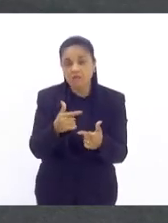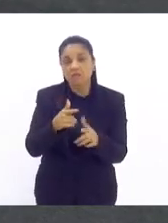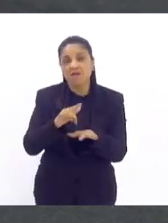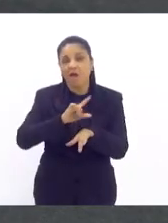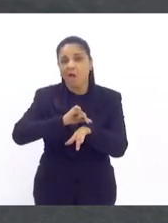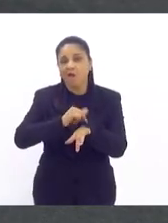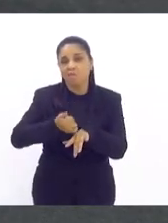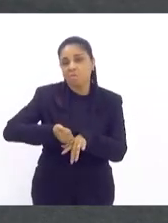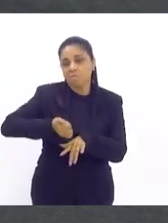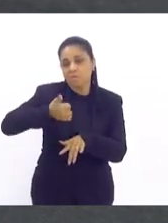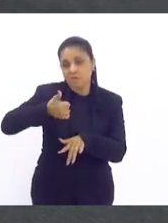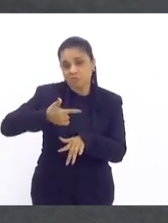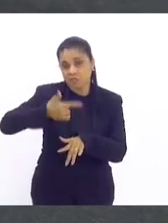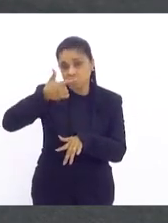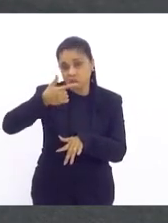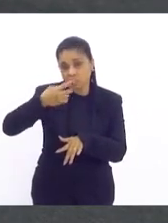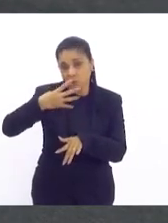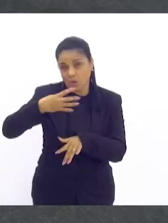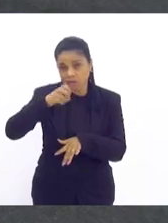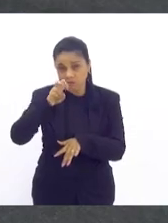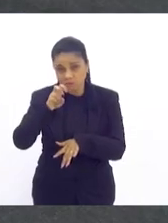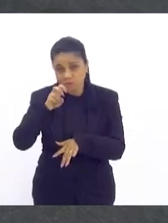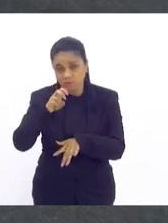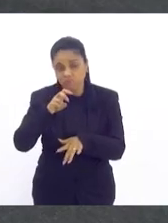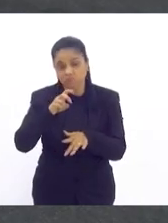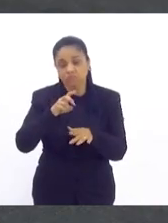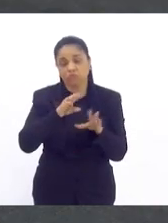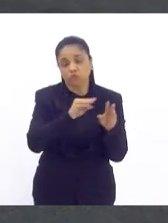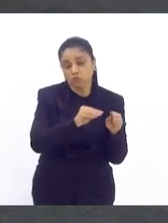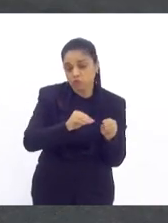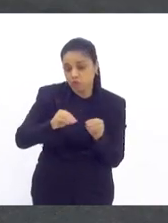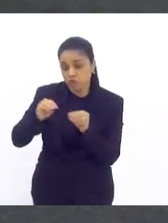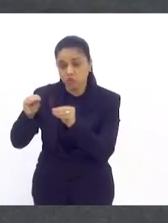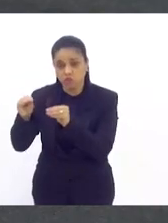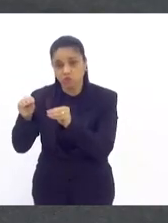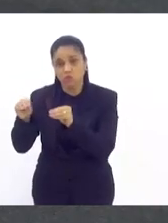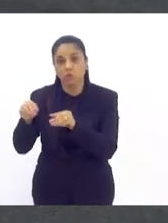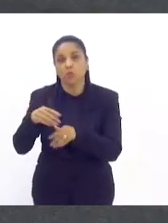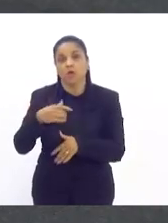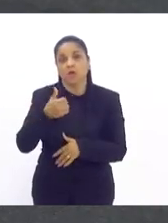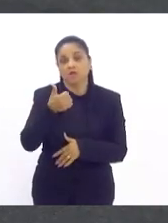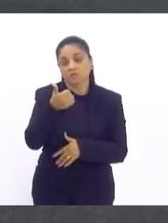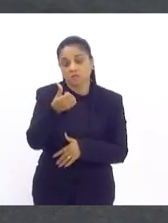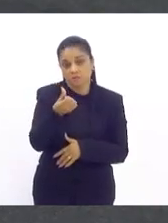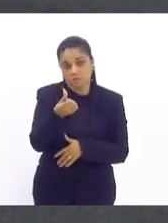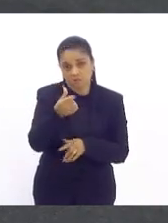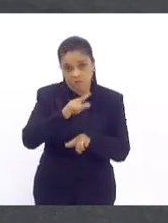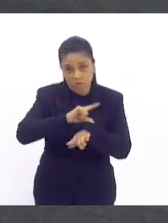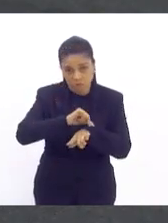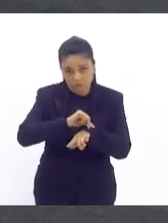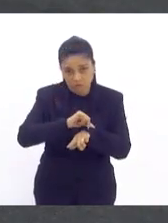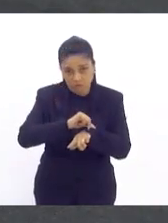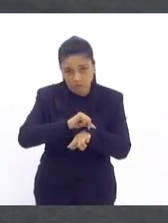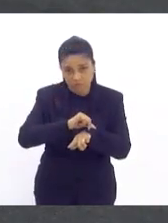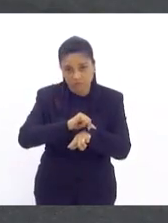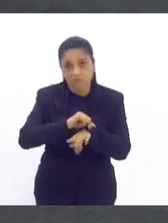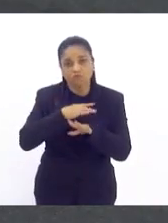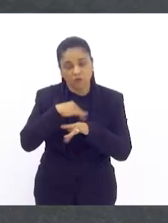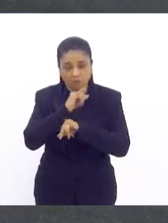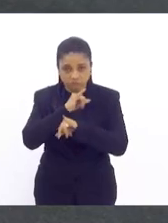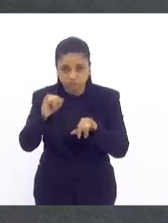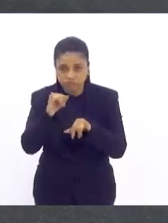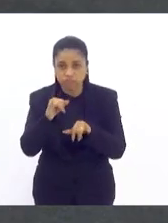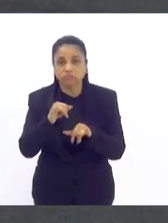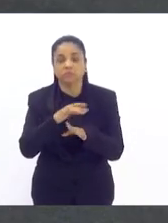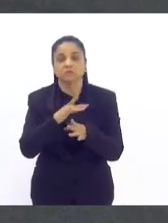o corpo ser removido às 16 horas eu viciei vários órgãos municipais estaduais o a proposição do deputado José